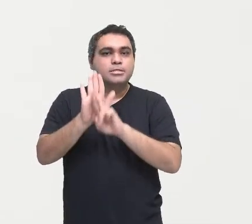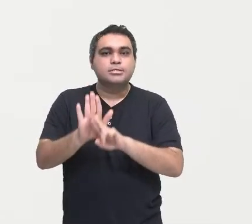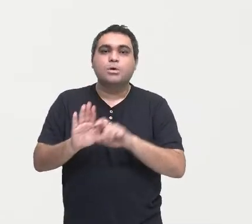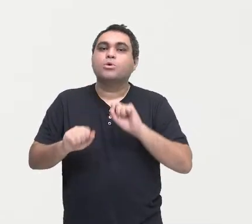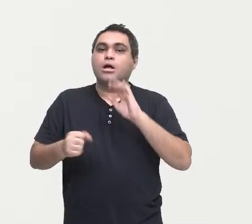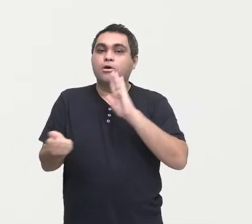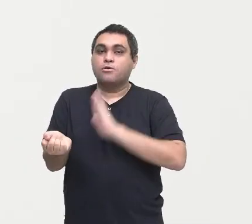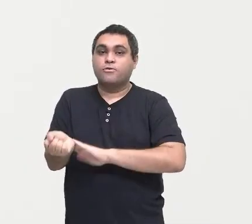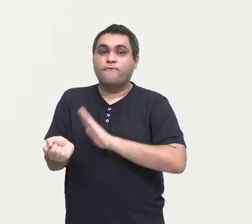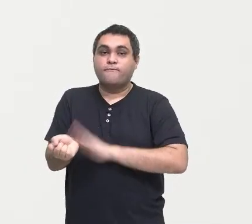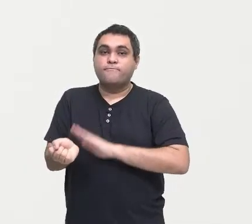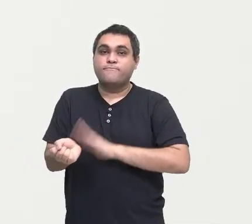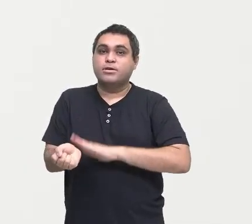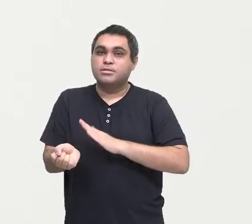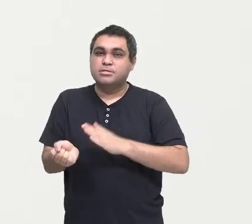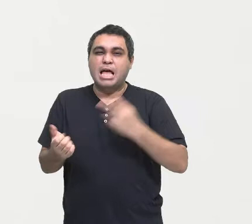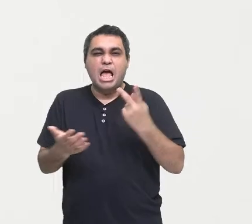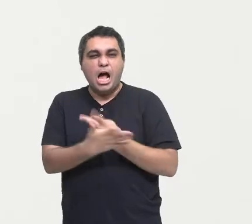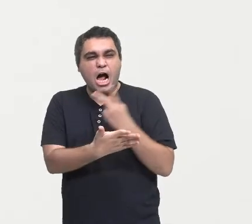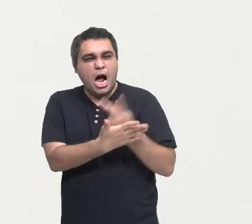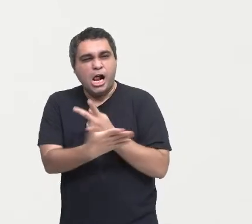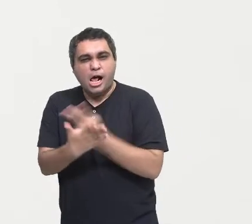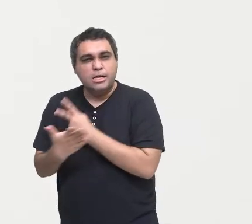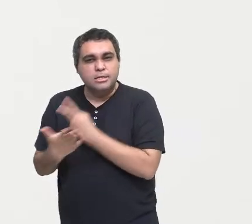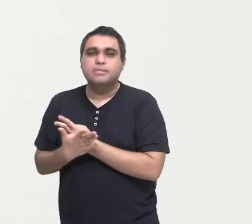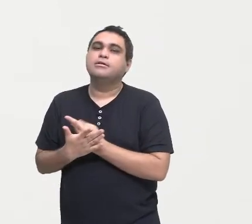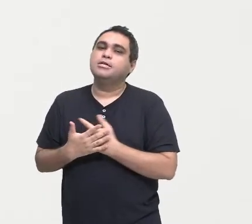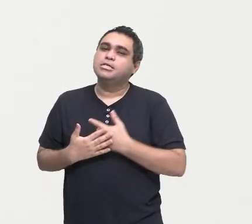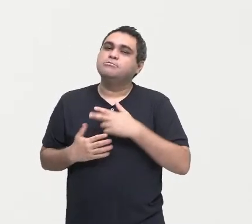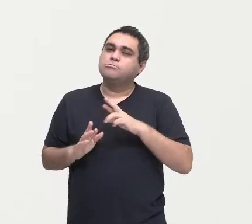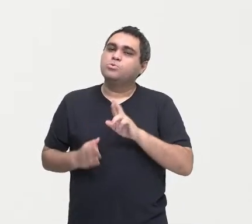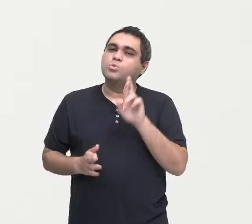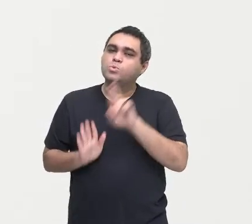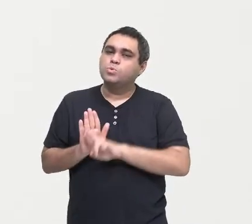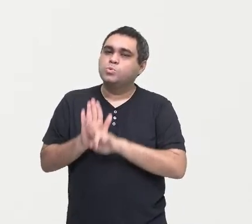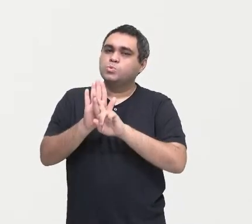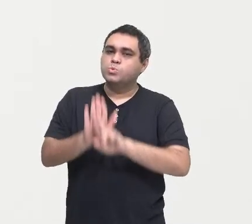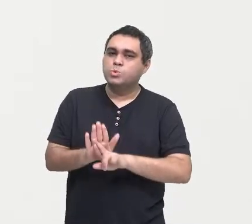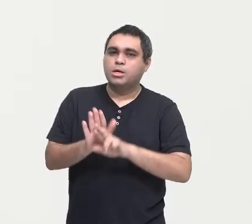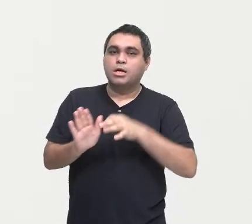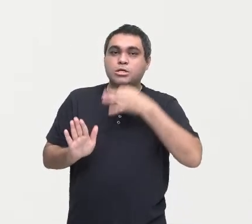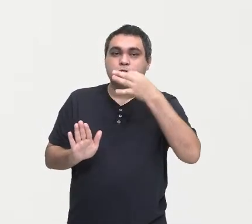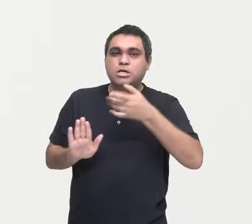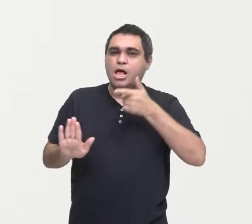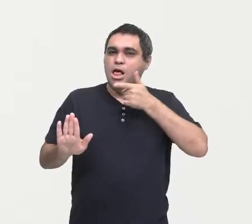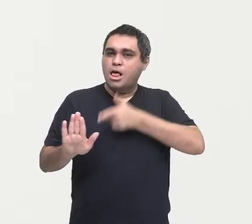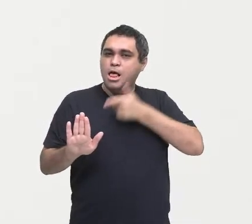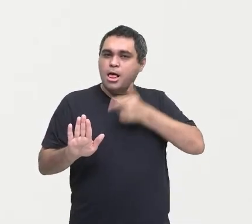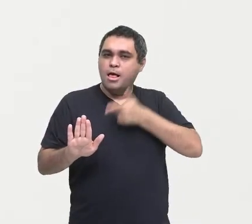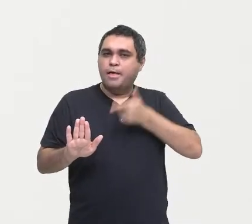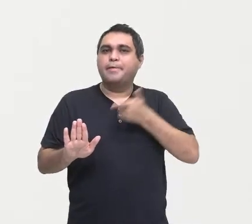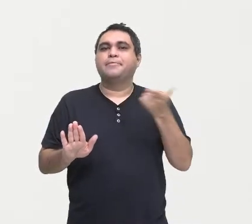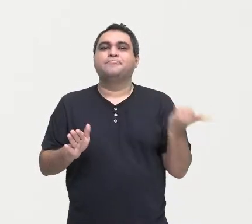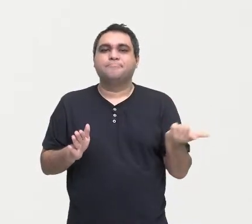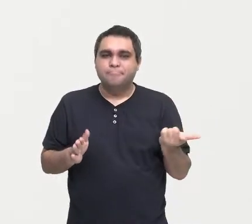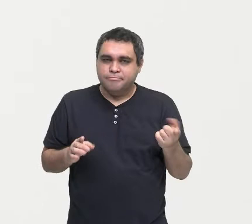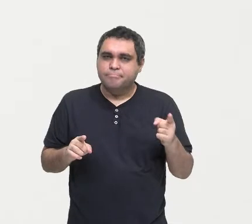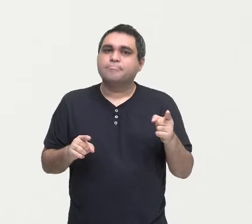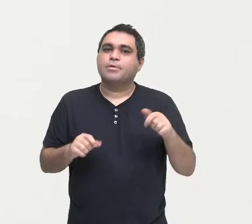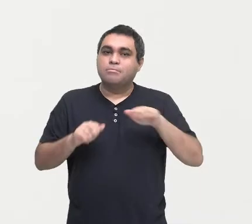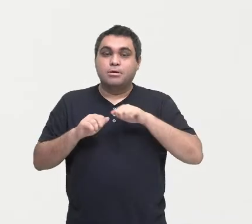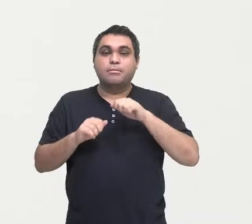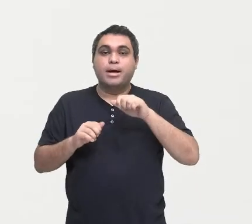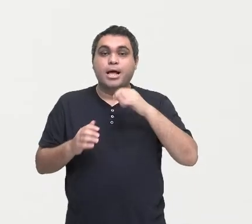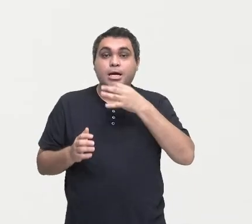moral, né? Ele vai criticar, vai utilizar de sarcasmo para criticar os vícios que se espalham